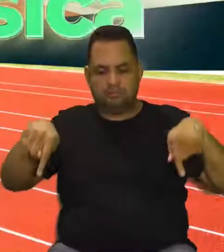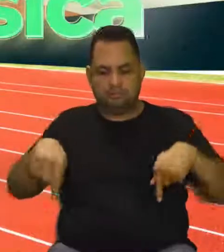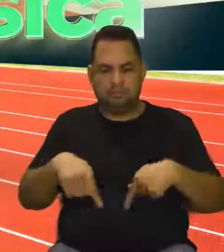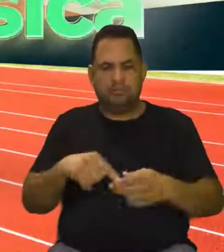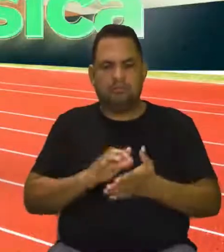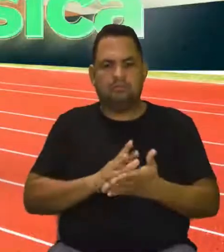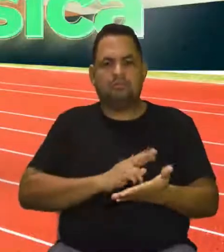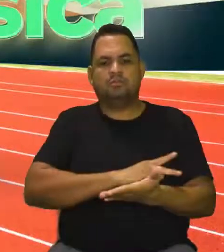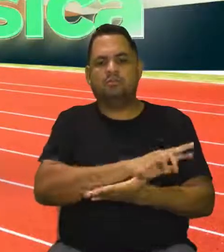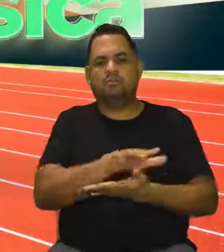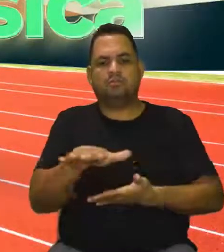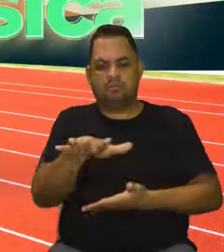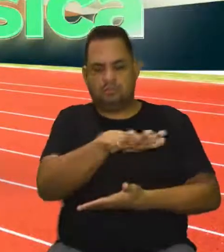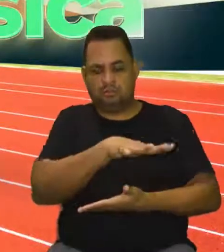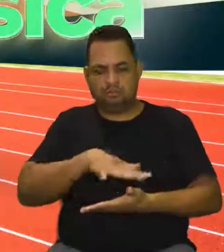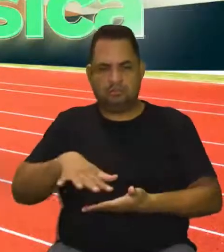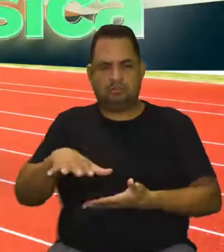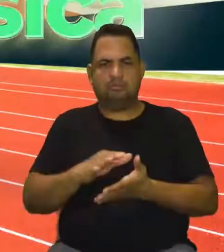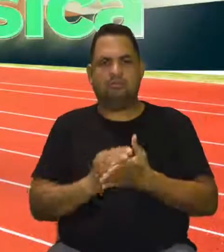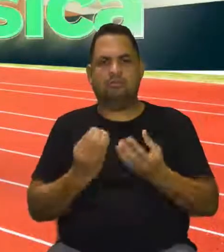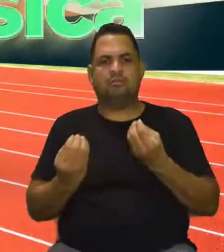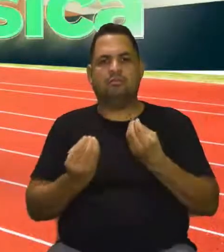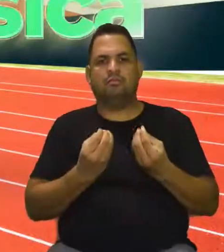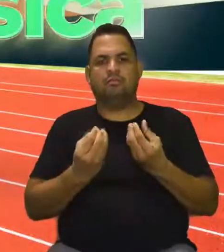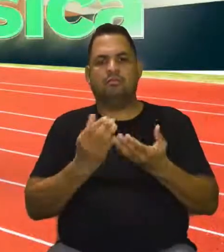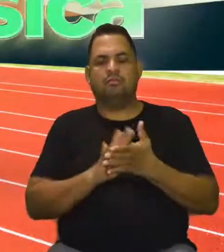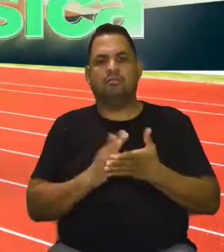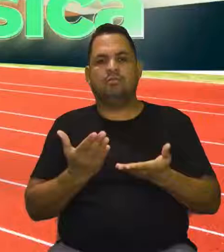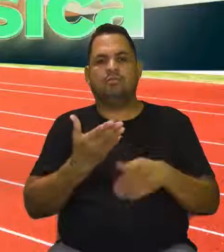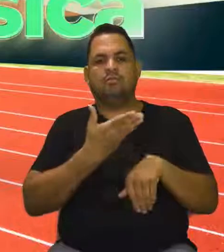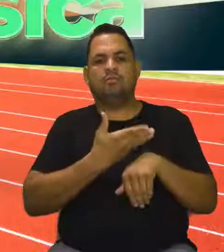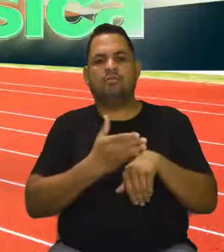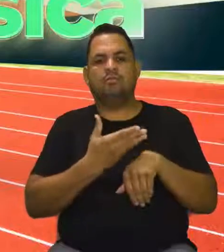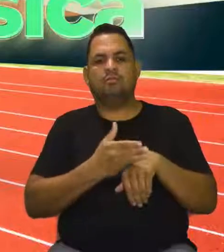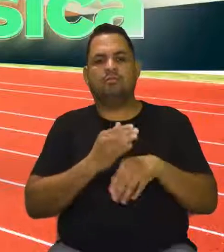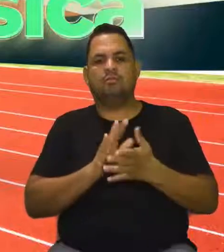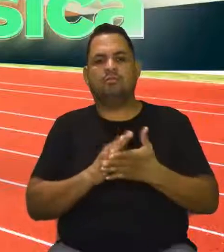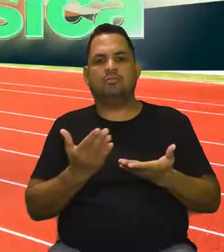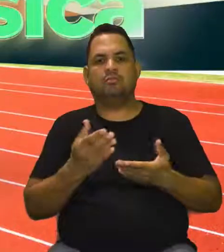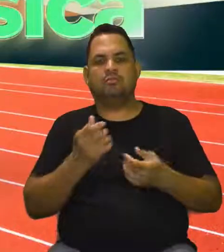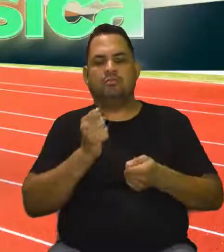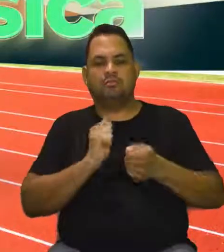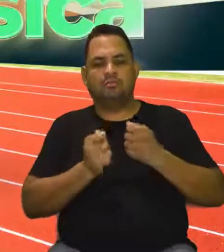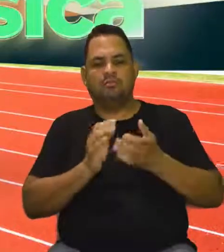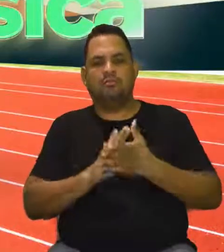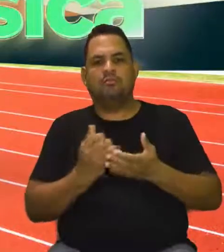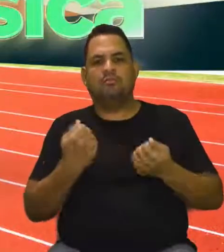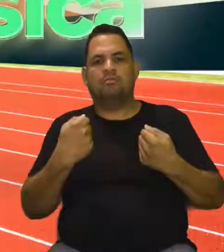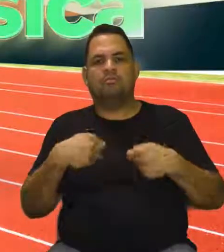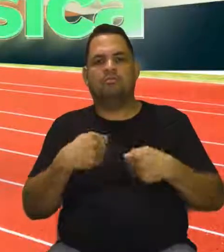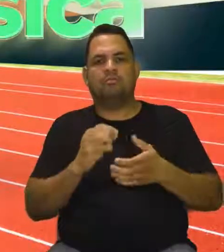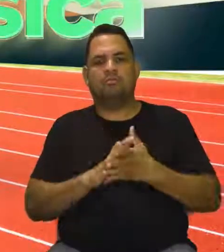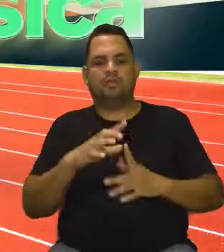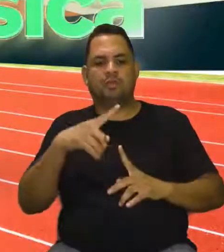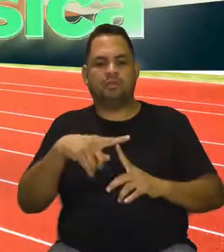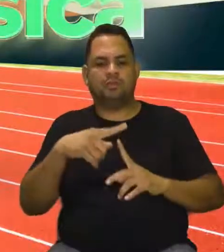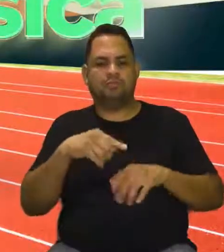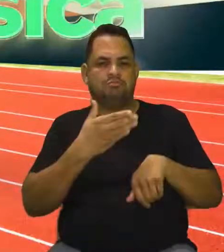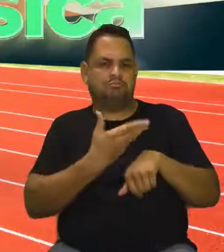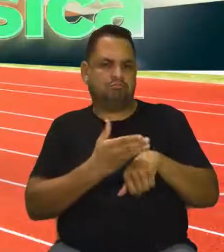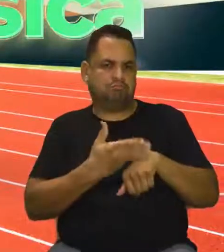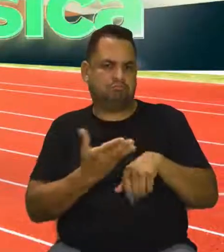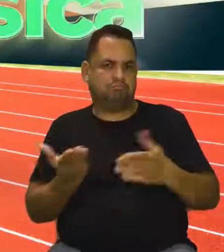em vários espaços. Como que está esse treinamento funcional? Eu posso dizer que isso é um tipo de